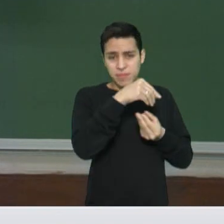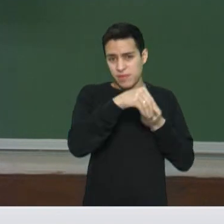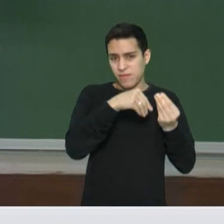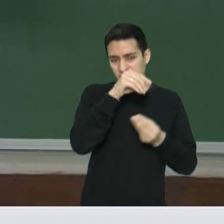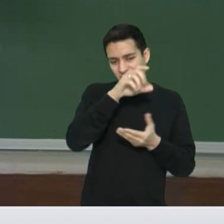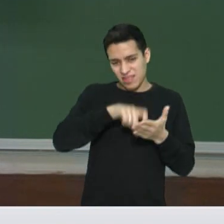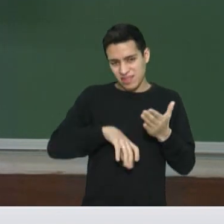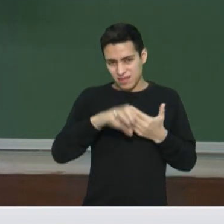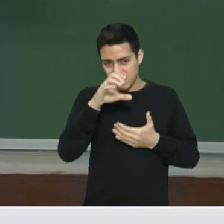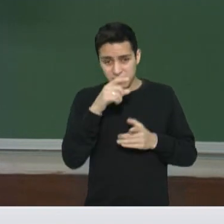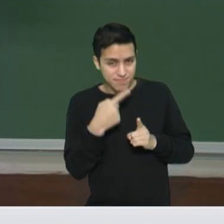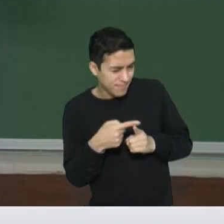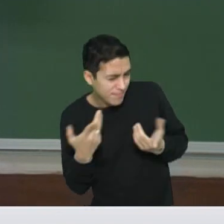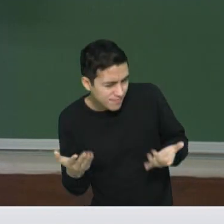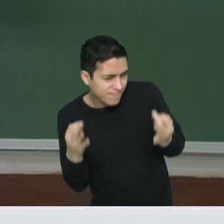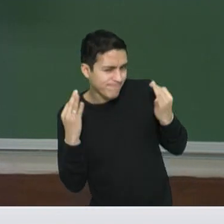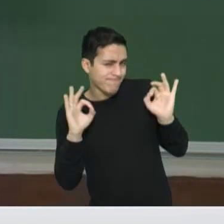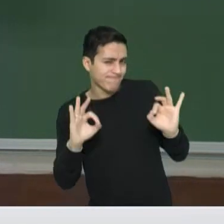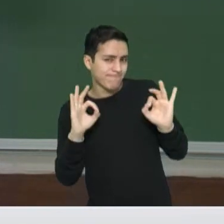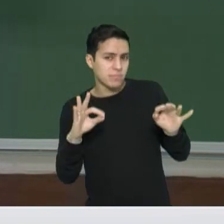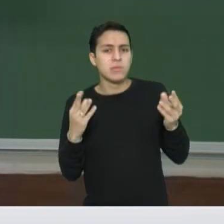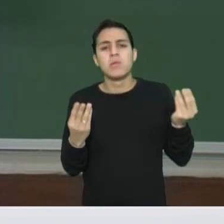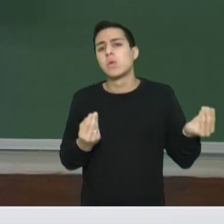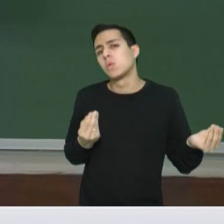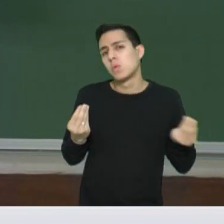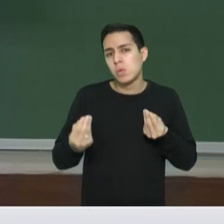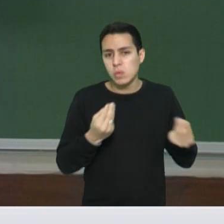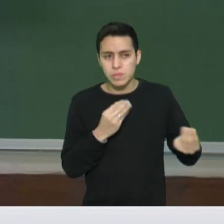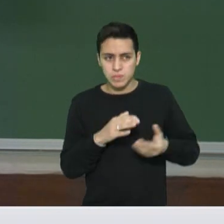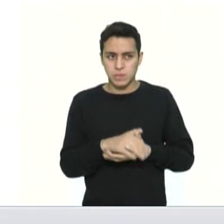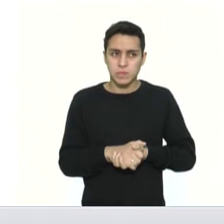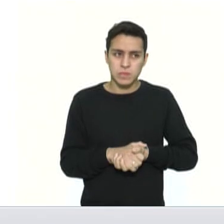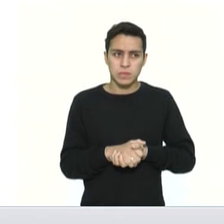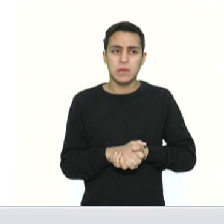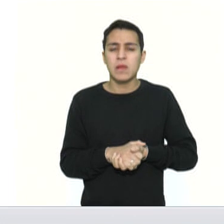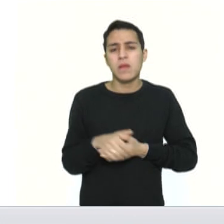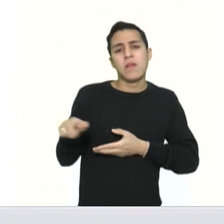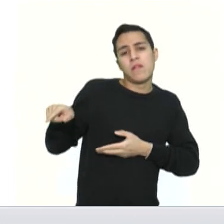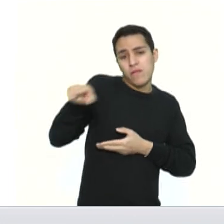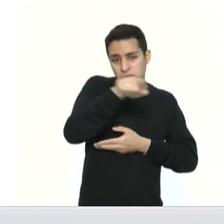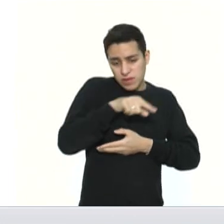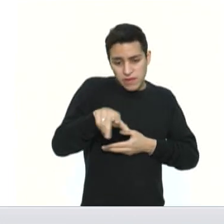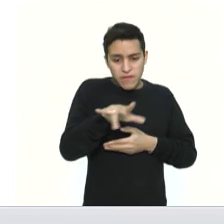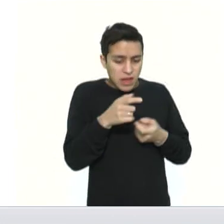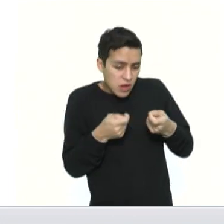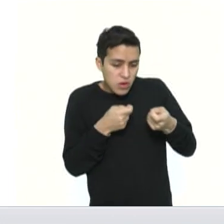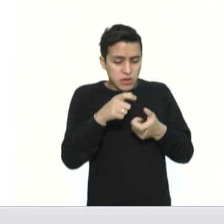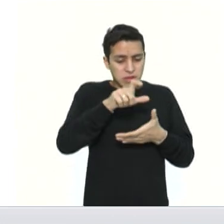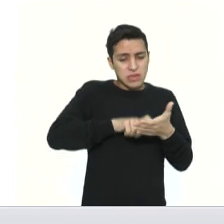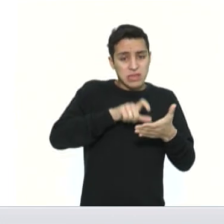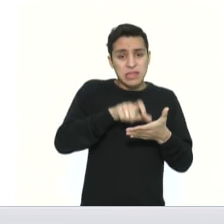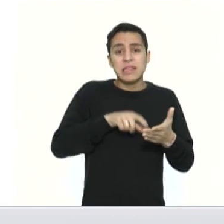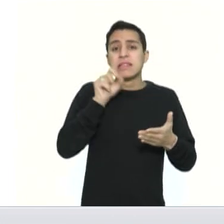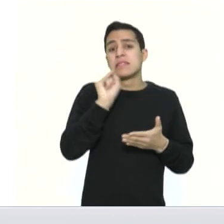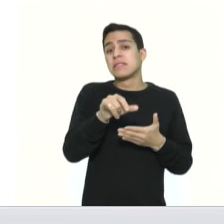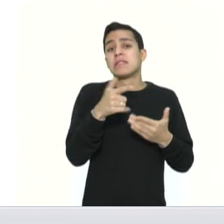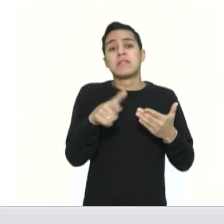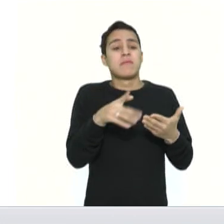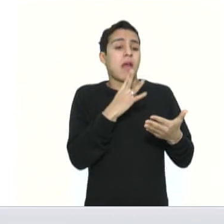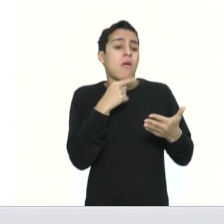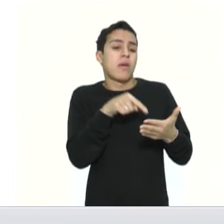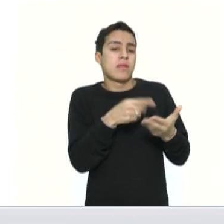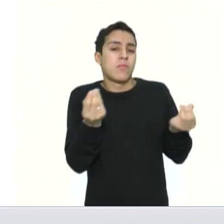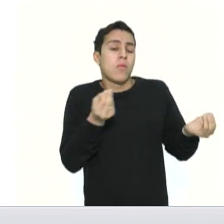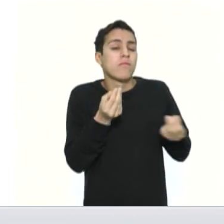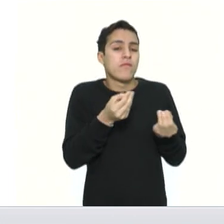crédito. Até porque, como você vai controlar o seu cartão se você não o